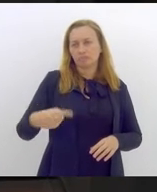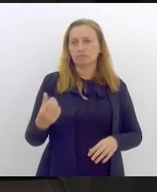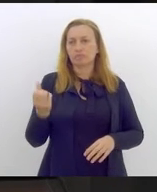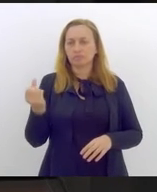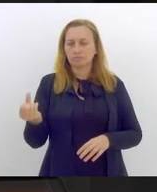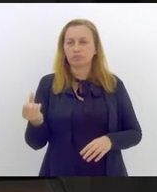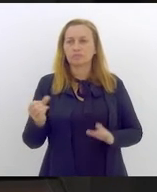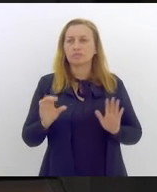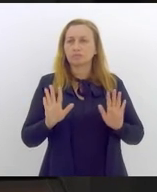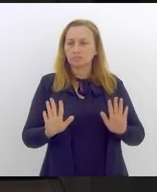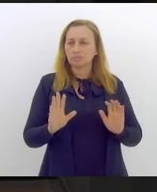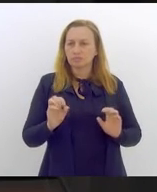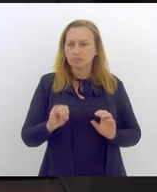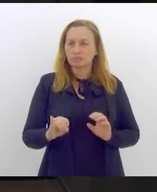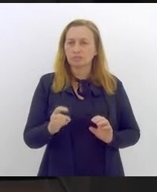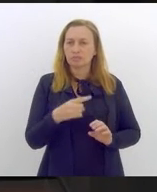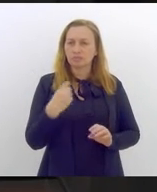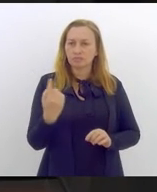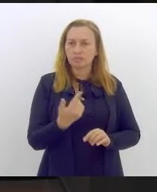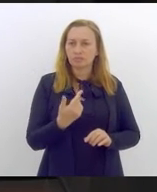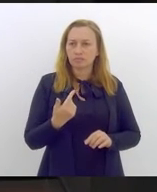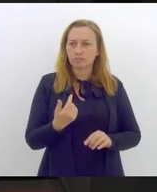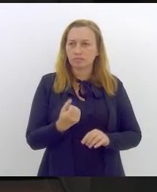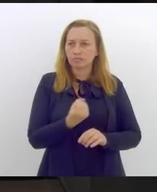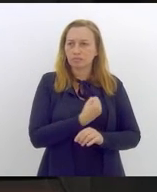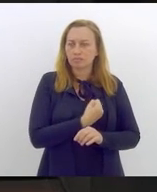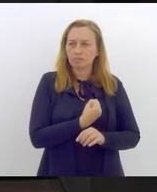se a nossa taxa de emprego